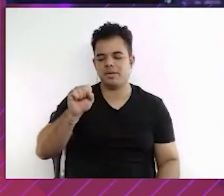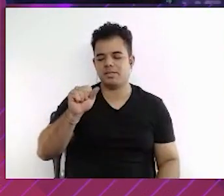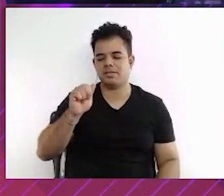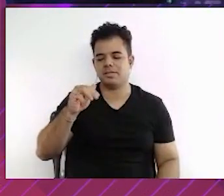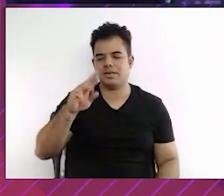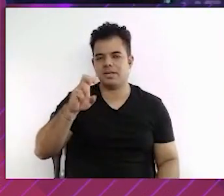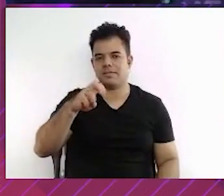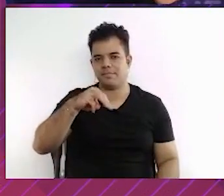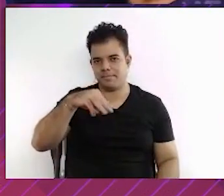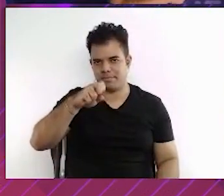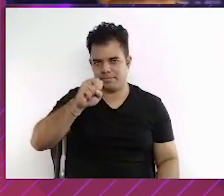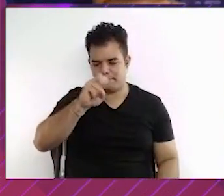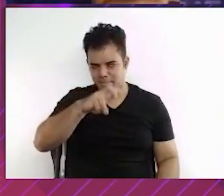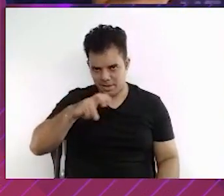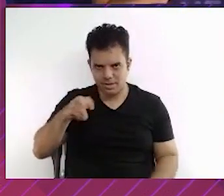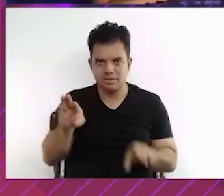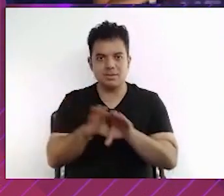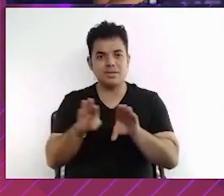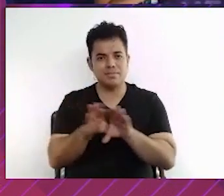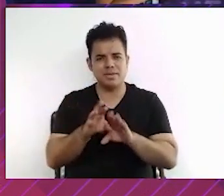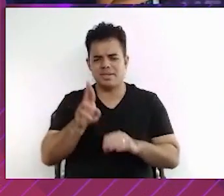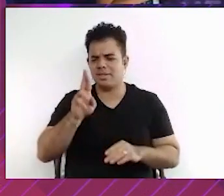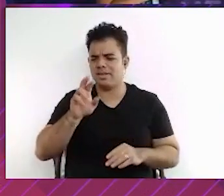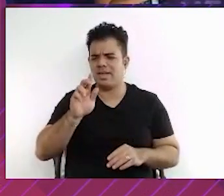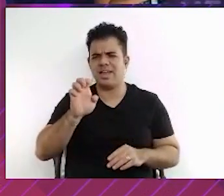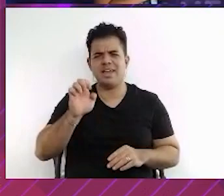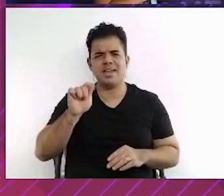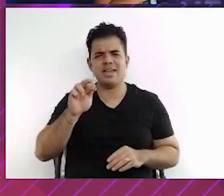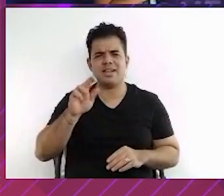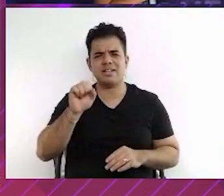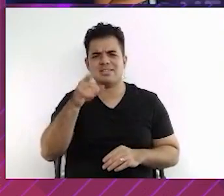vê que a regressão ela acaba errando mais mesmo, né?